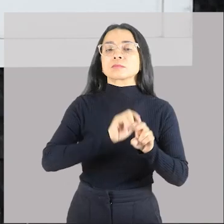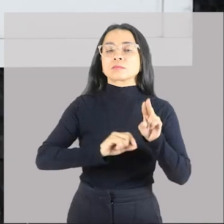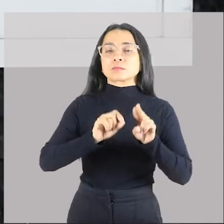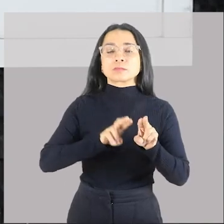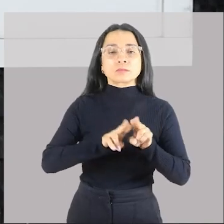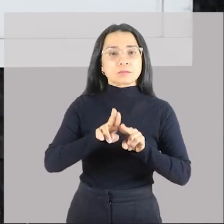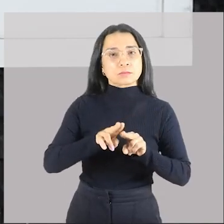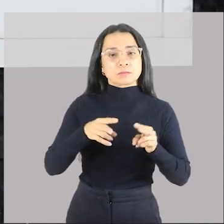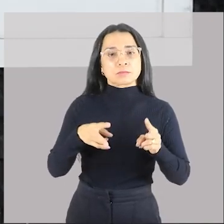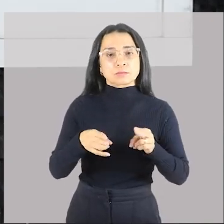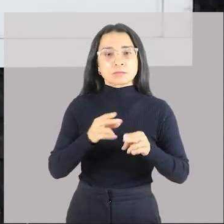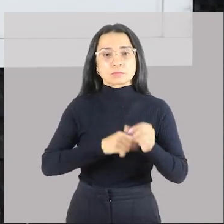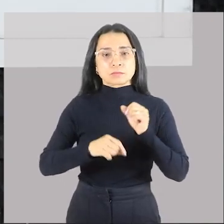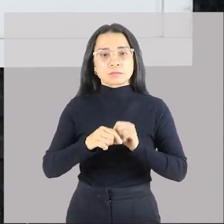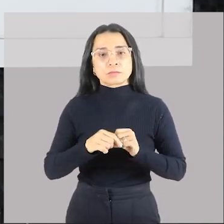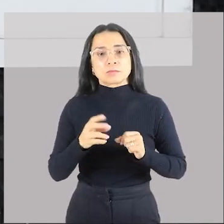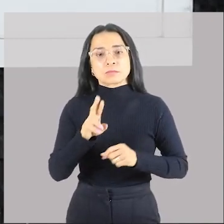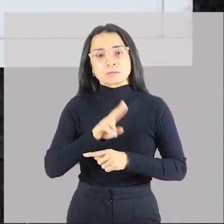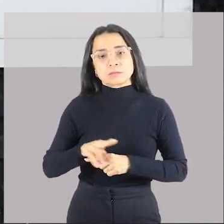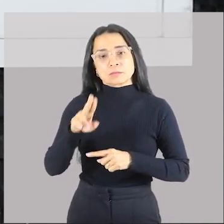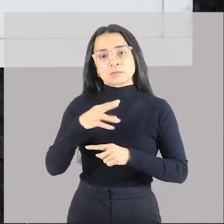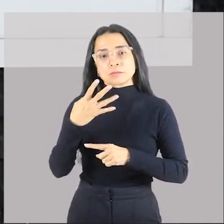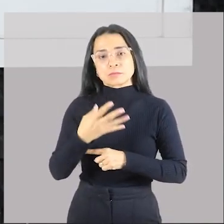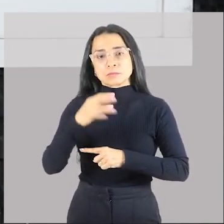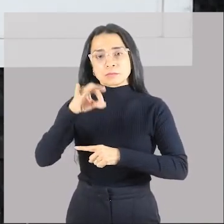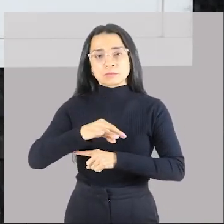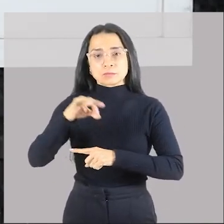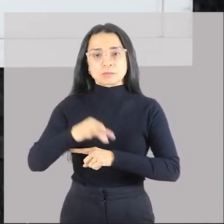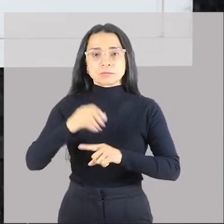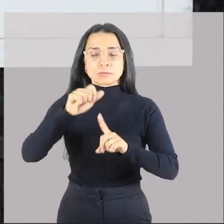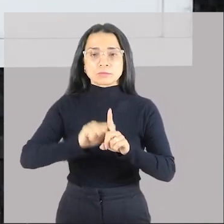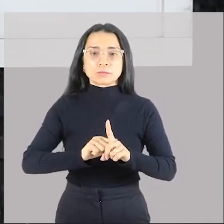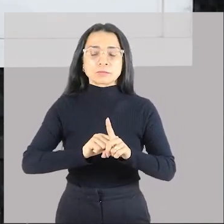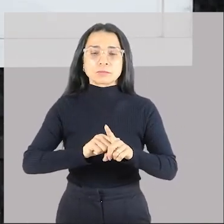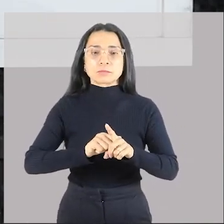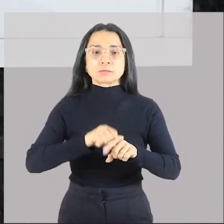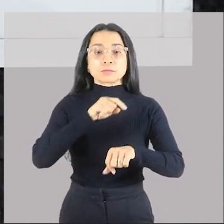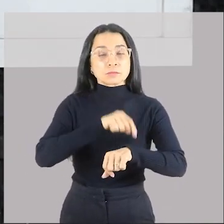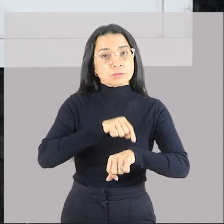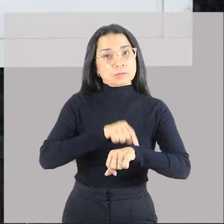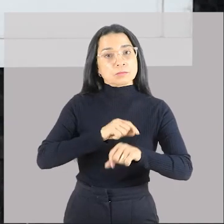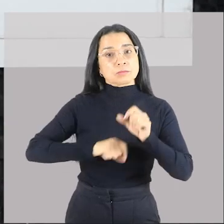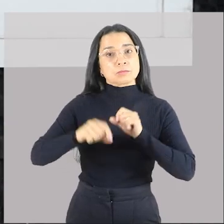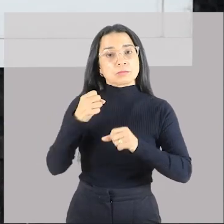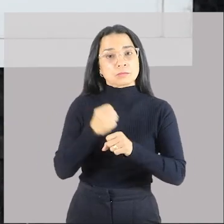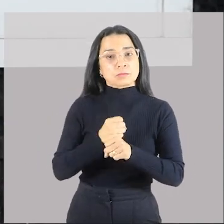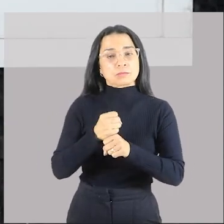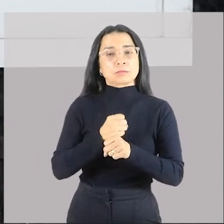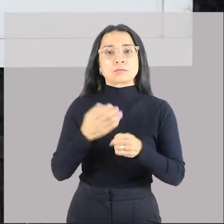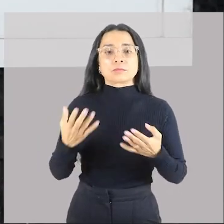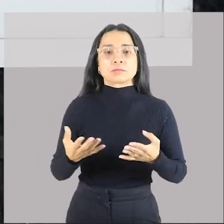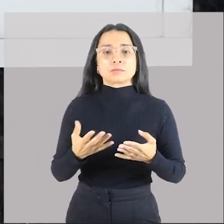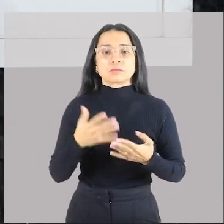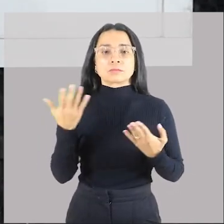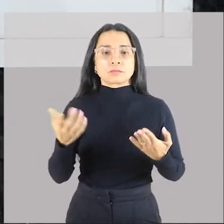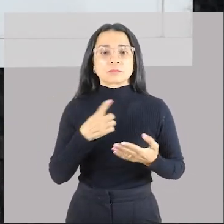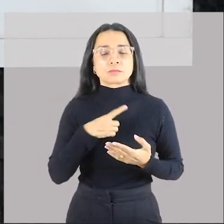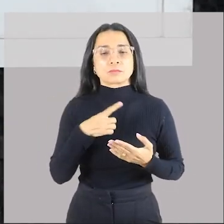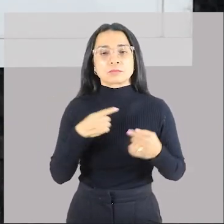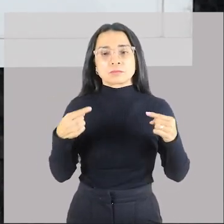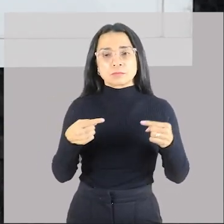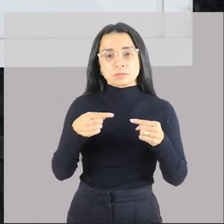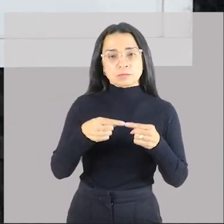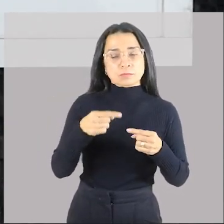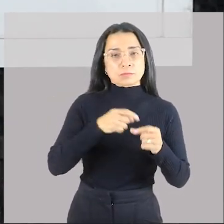essa taxa é aplicada a 4% ao mês. E o tempo que ele está dando é em ano. Então, eles têm que estar